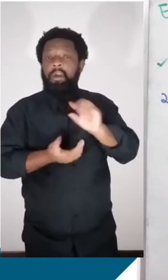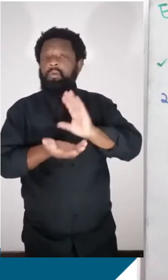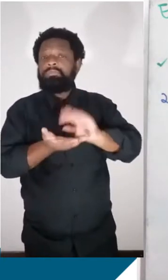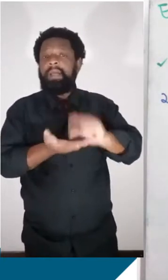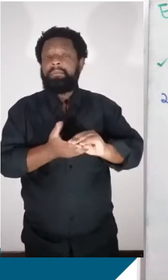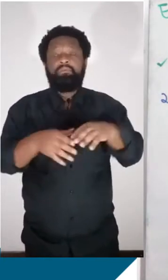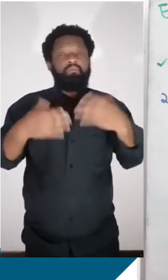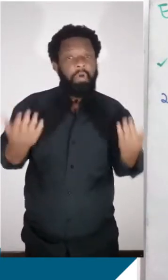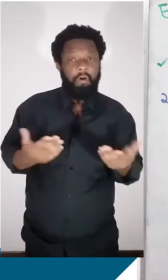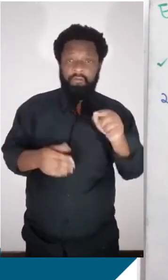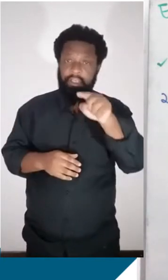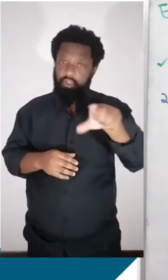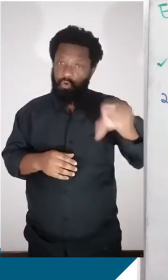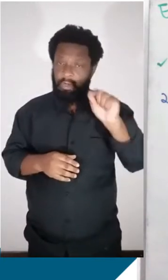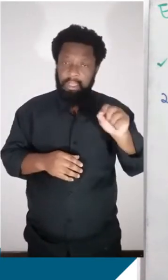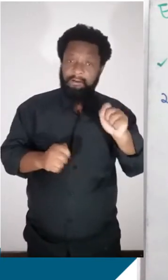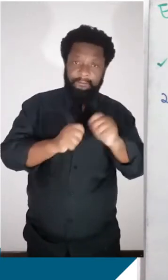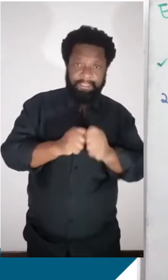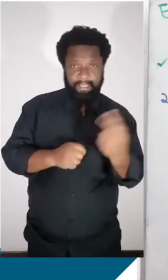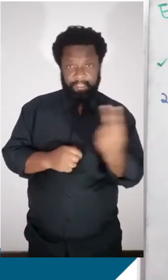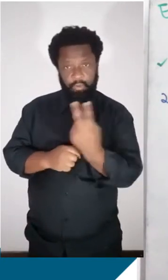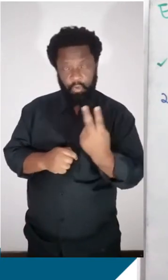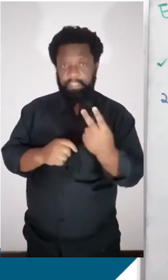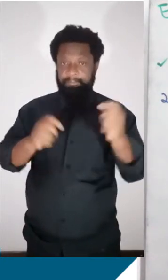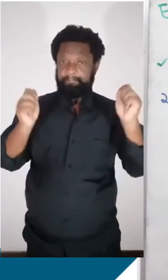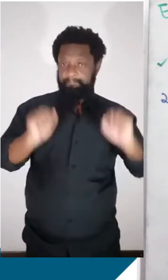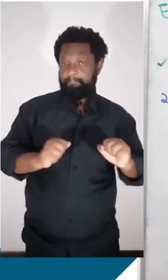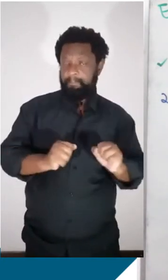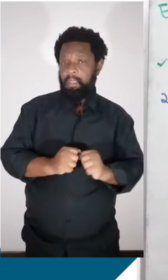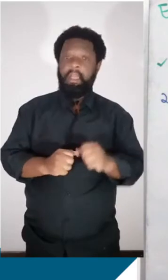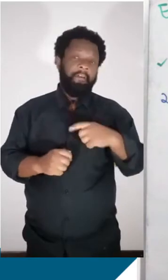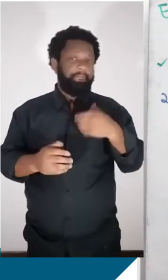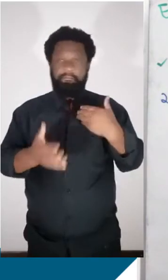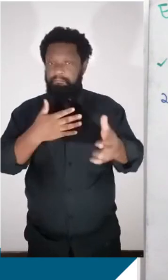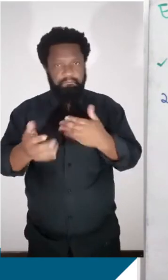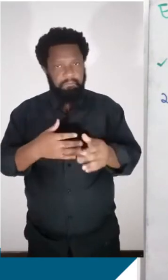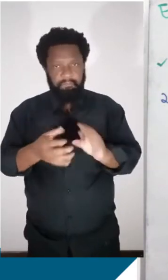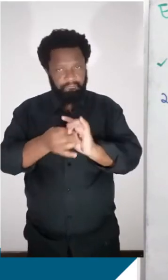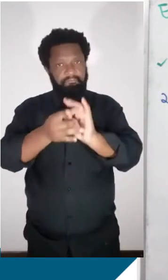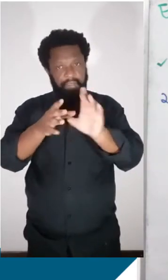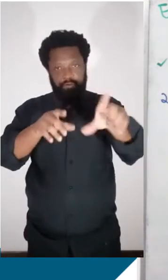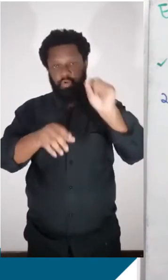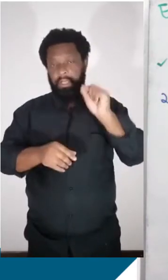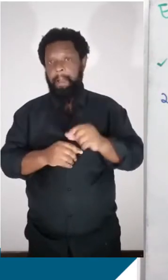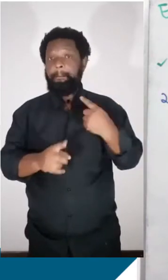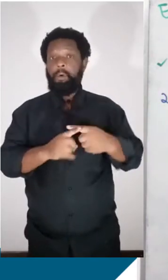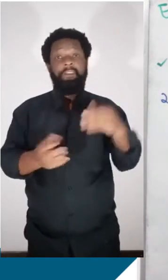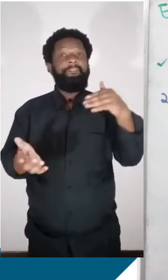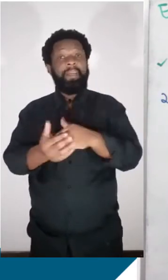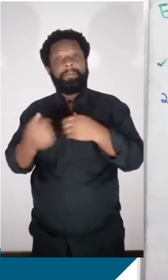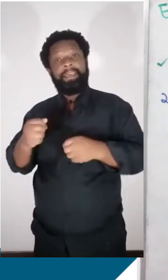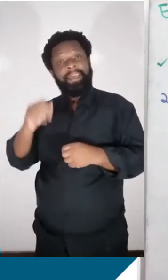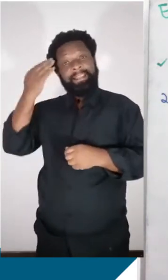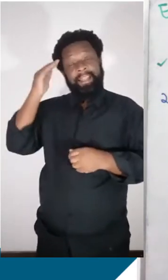um dado. Tanto faz o que você vai escolher. Eu vou fazer as duas possibilidades, tá bom? Tanto faz o que você vai escolher. Porque no